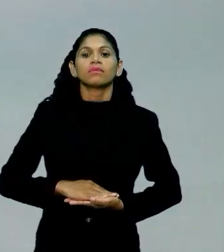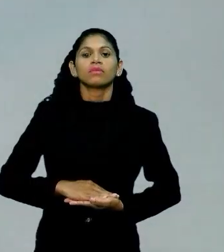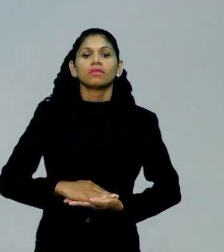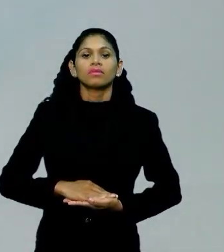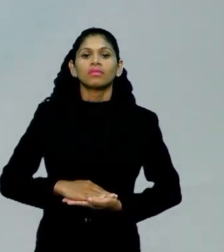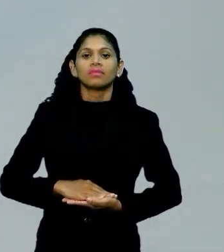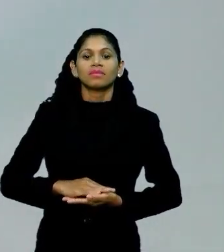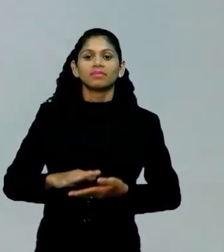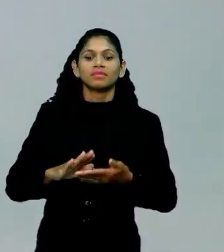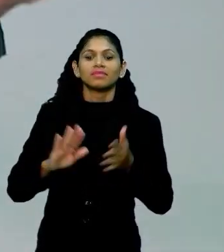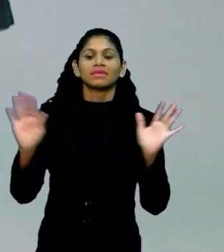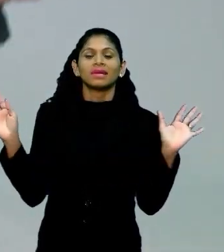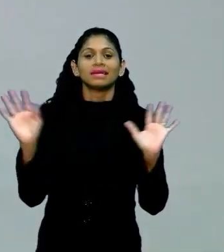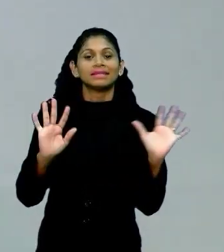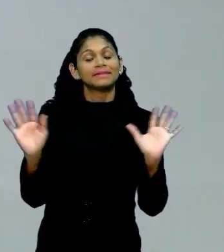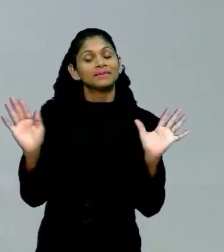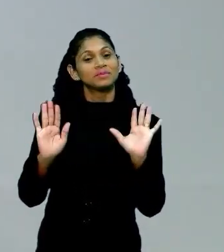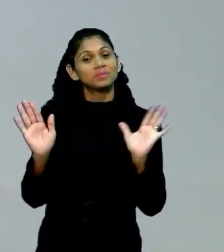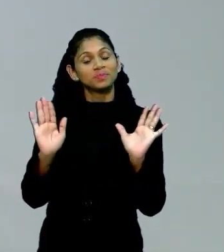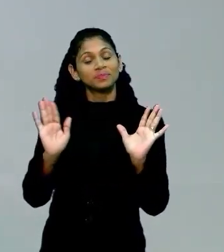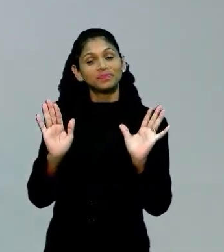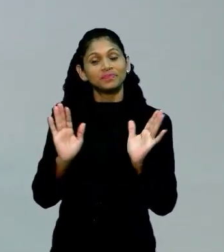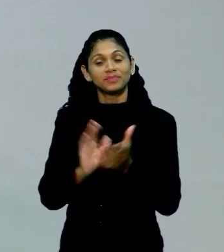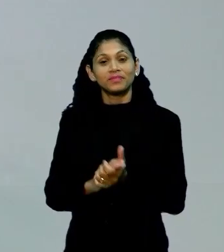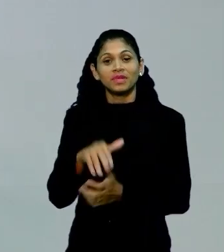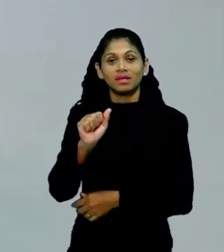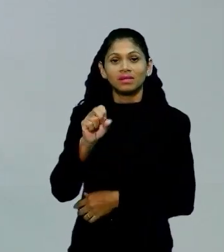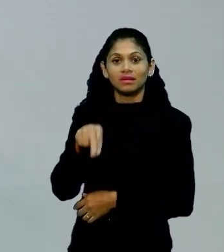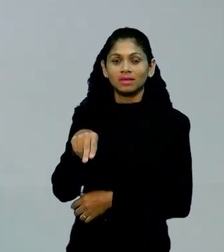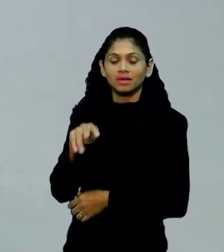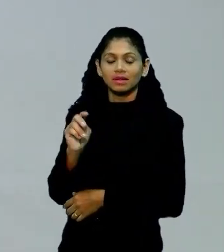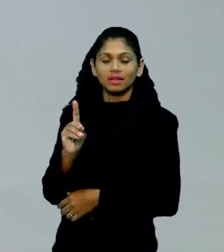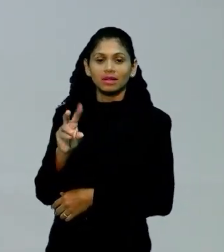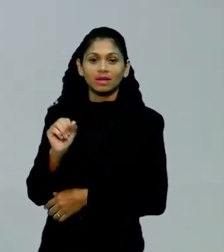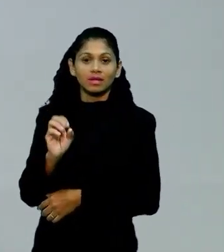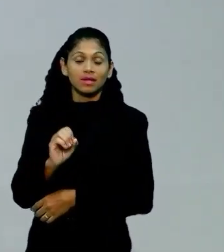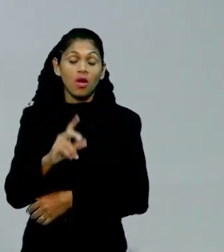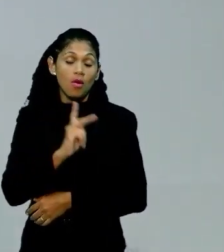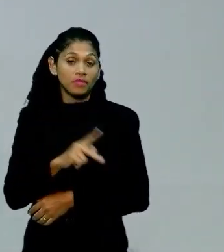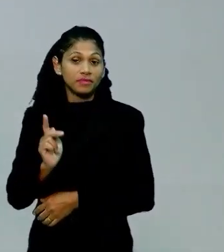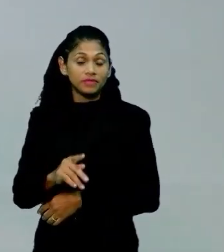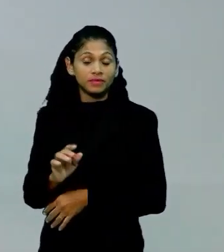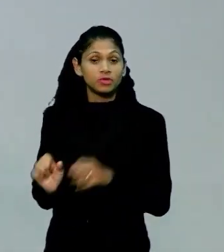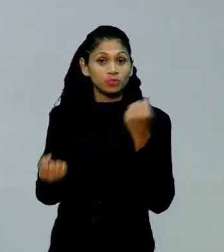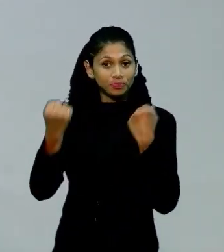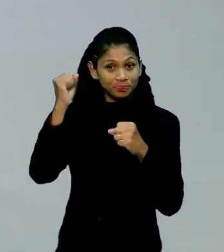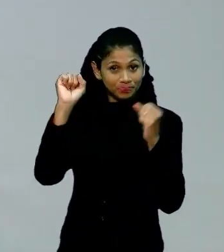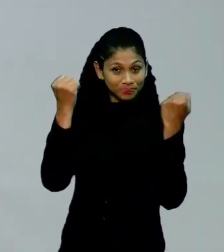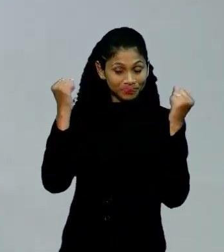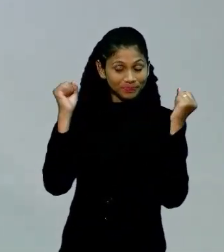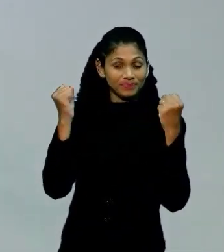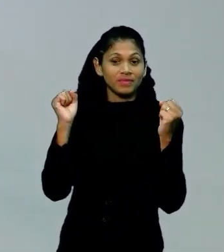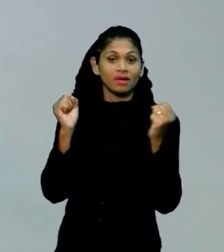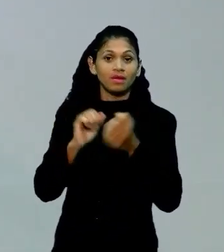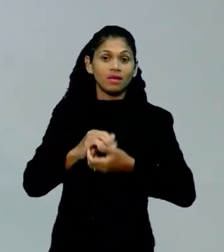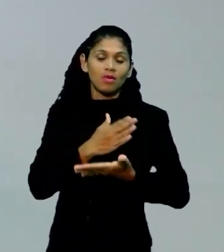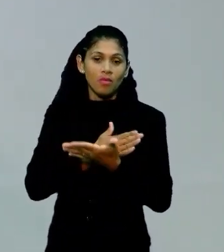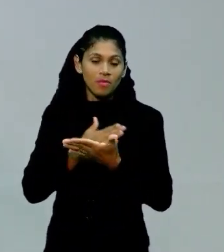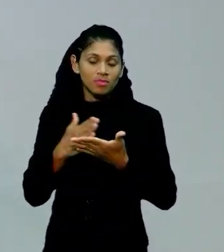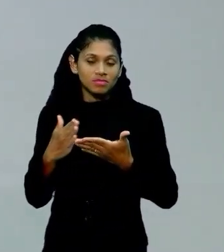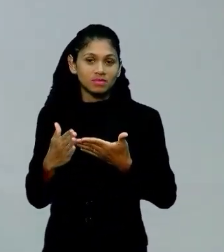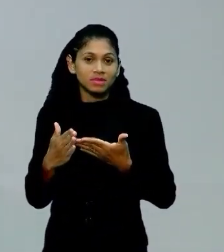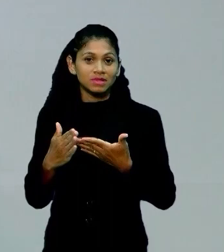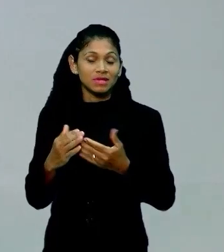alô alô Quem Sou Eu graças a Deus André Vasconcelos professor de educação física para iniciarmos aquele segmento que vocês